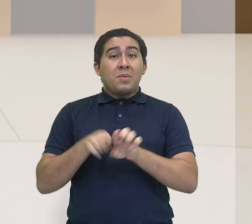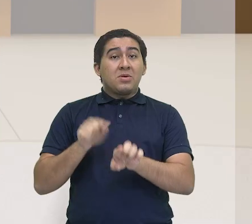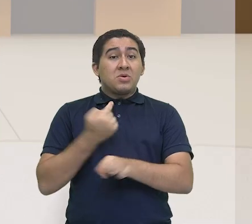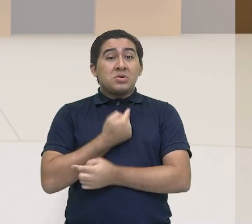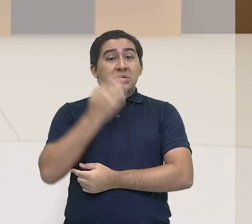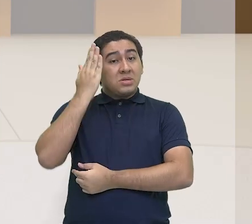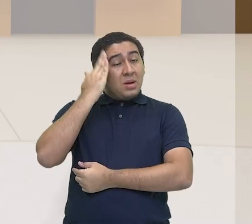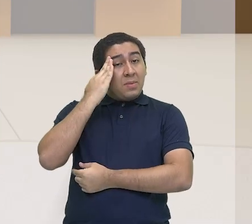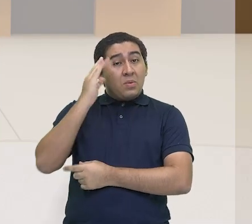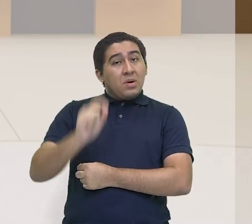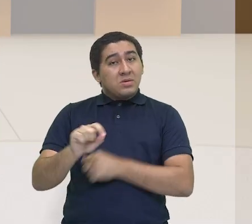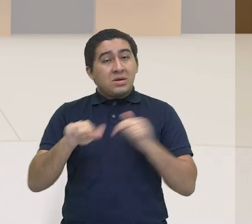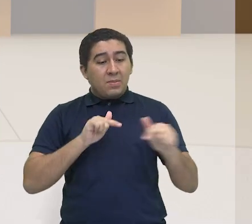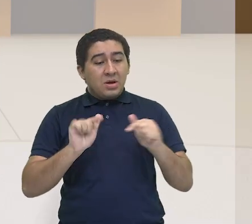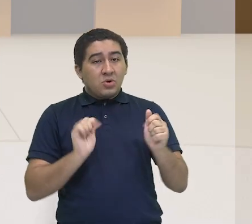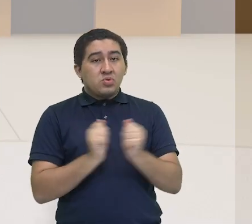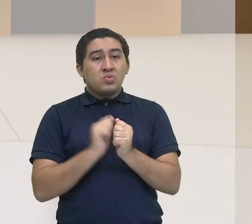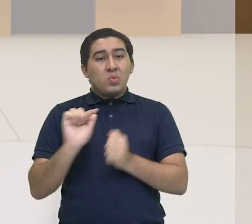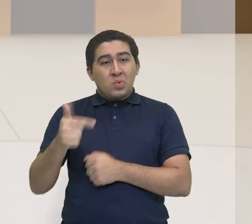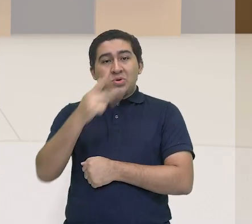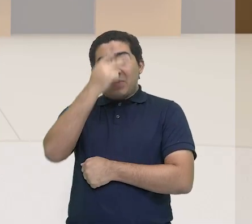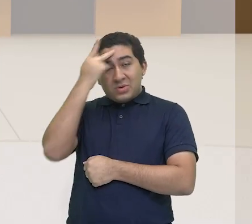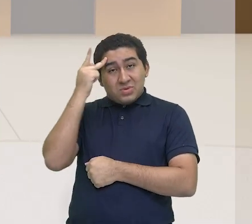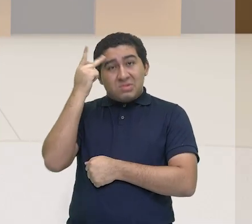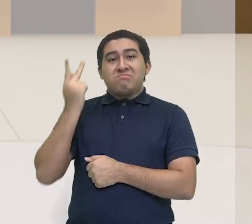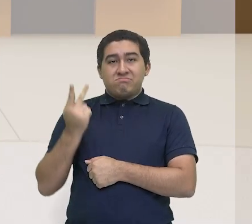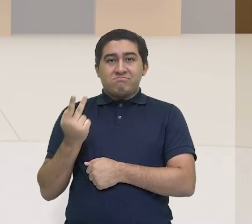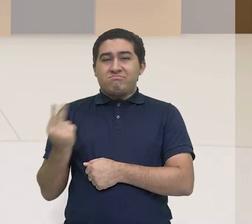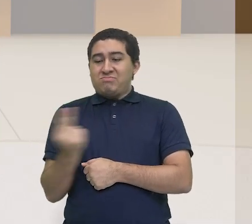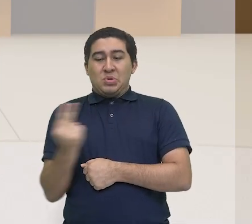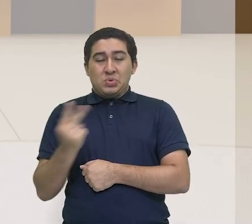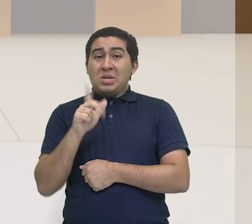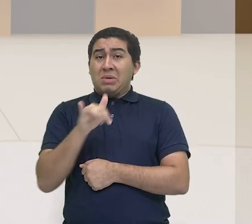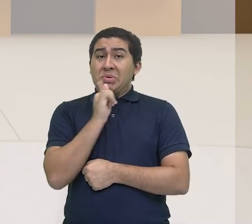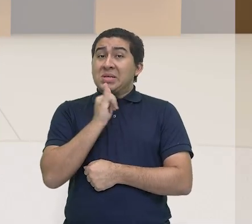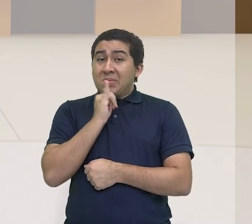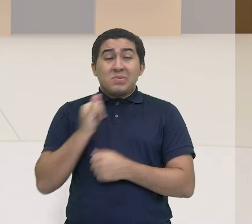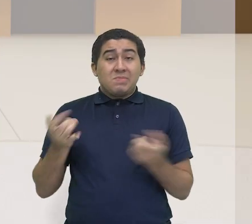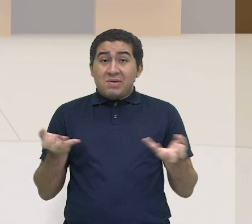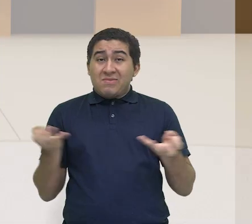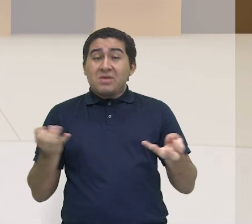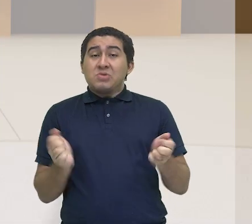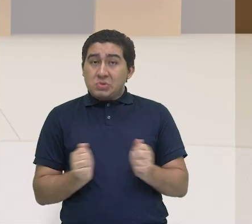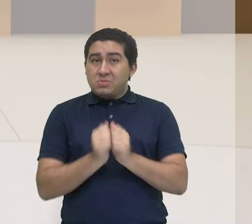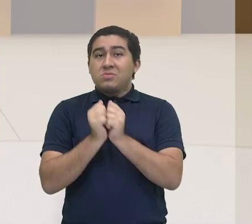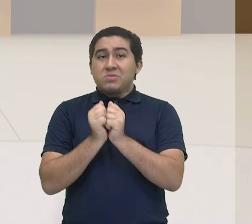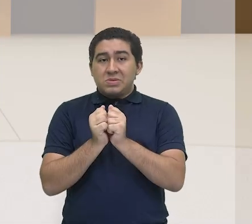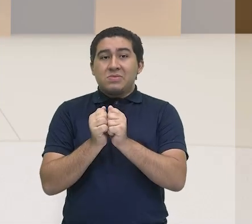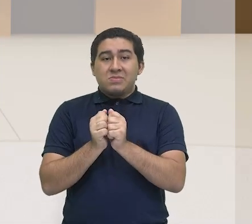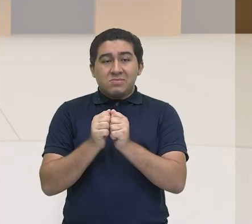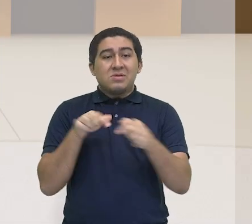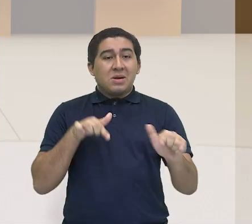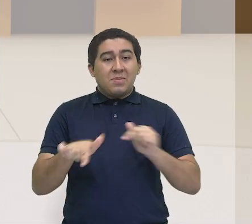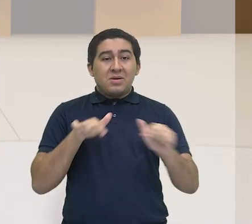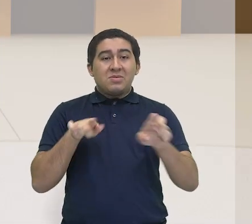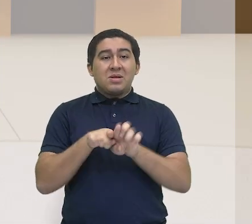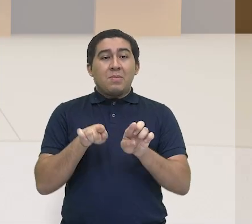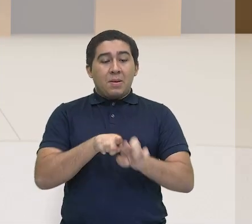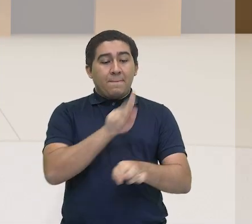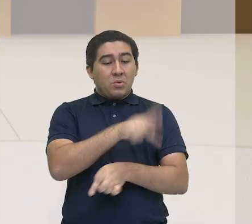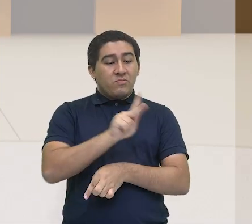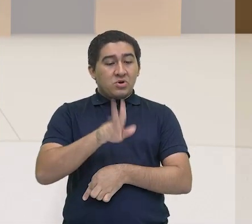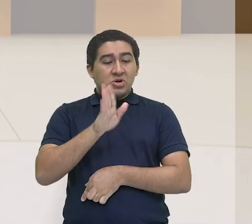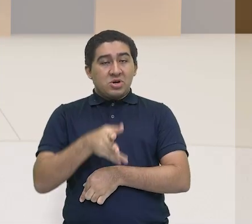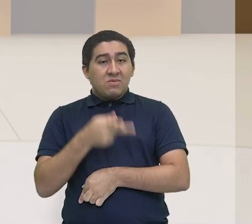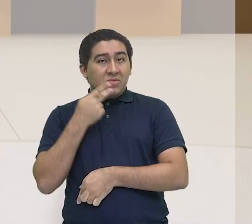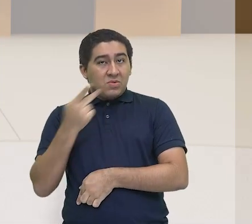trabalhar com outras pessoas. Sim. Nós somos um exemplo agora, né? Estamos trabalhando em conjunto, então, como a professora Marta